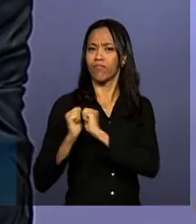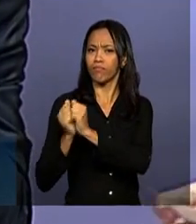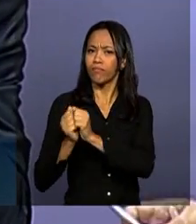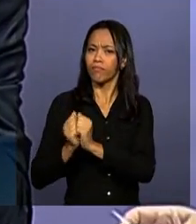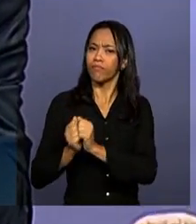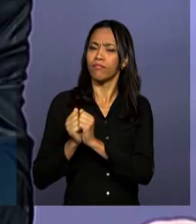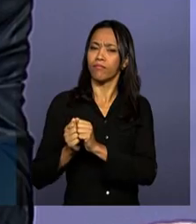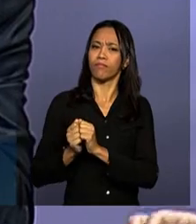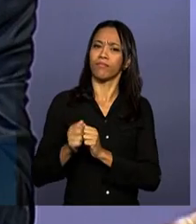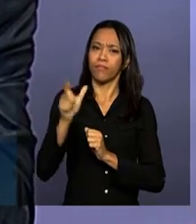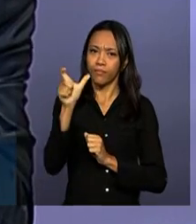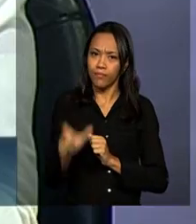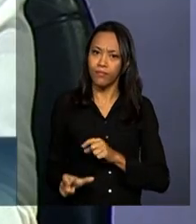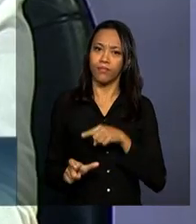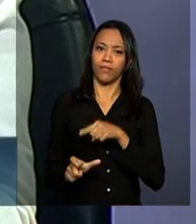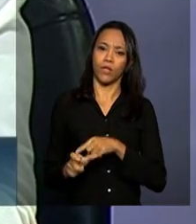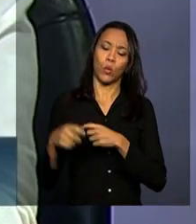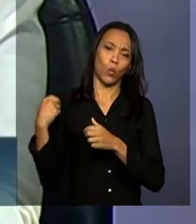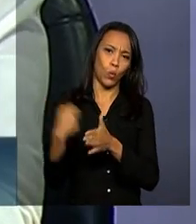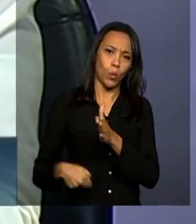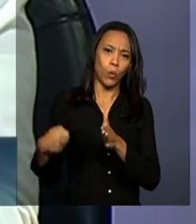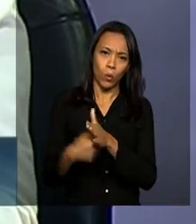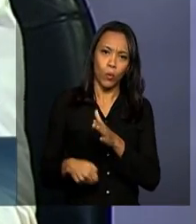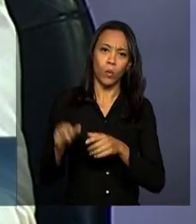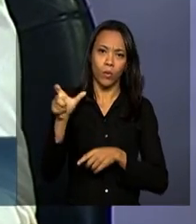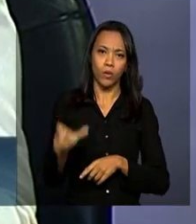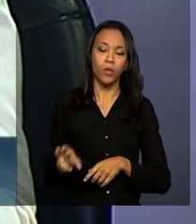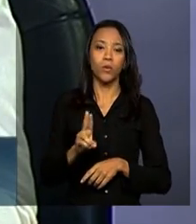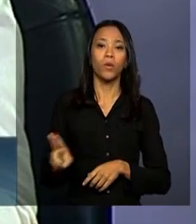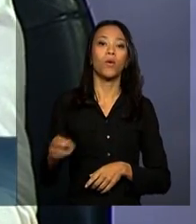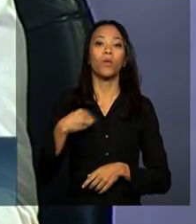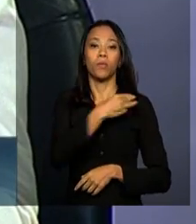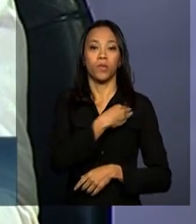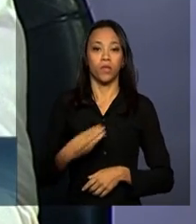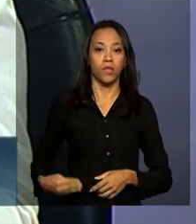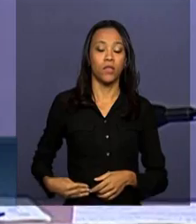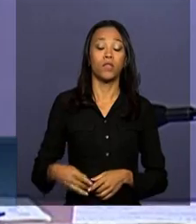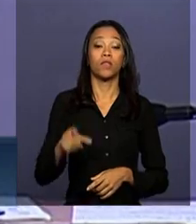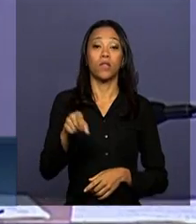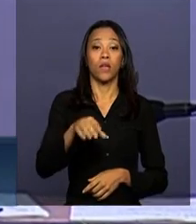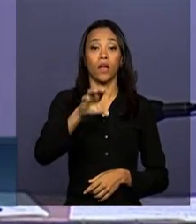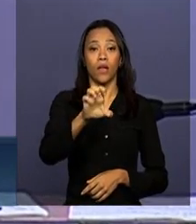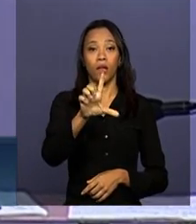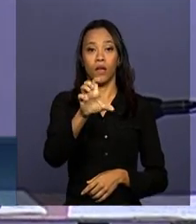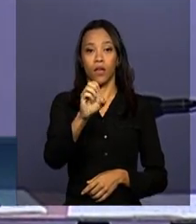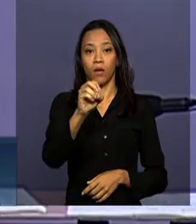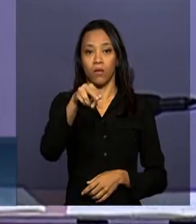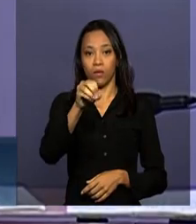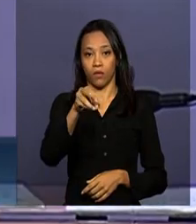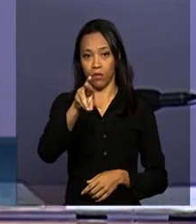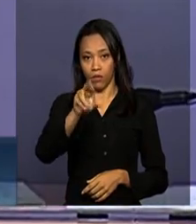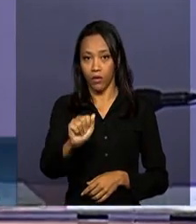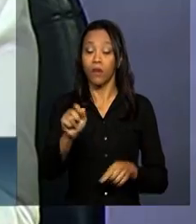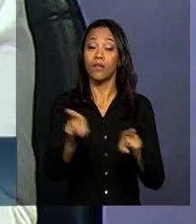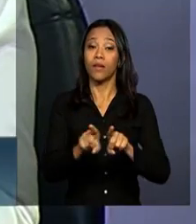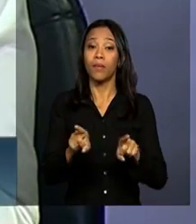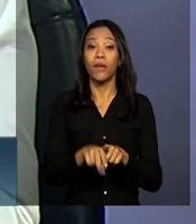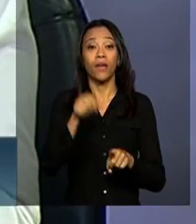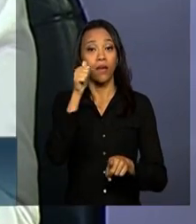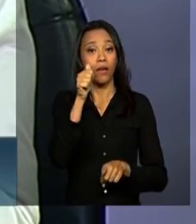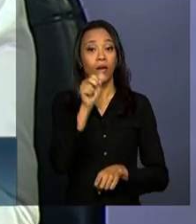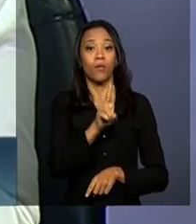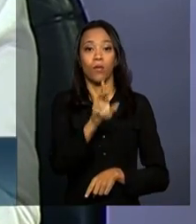as horas e de muitas e muitas lutas, a nossa querida ministra Eleonora Minicucci, a Regina, que